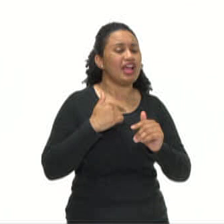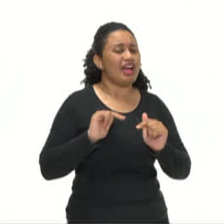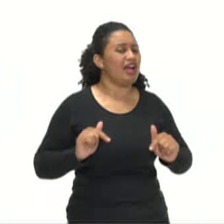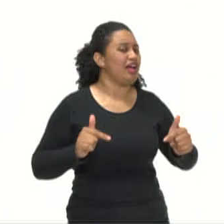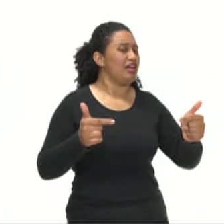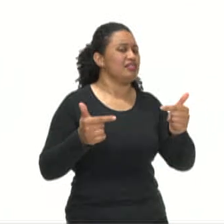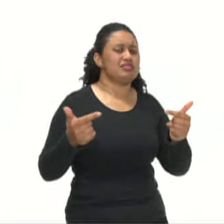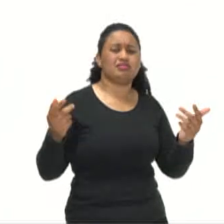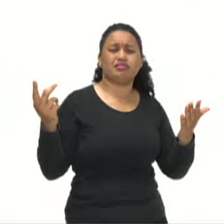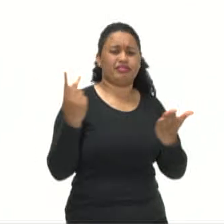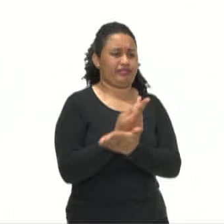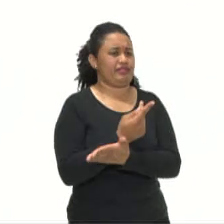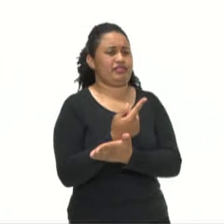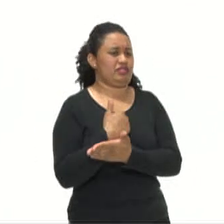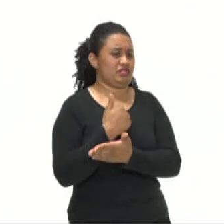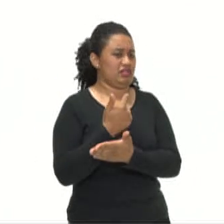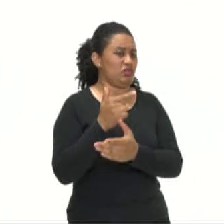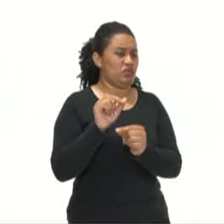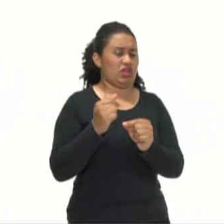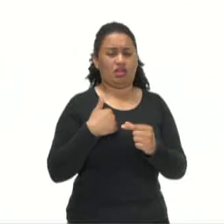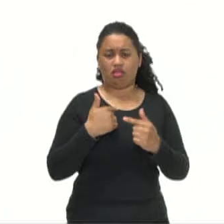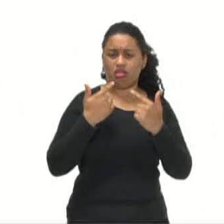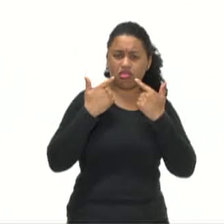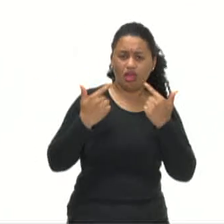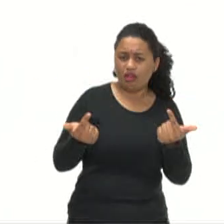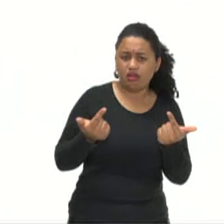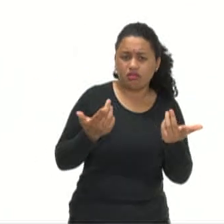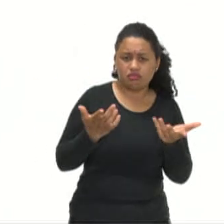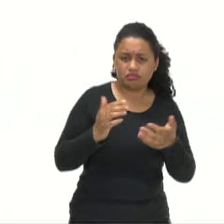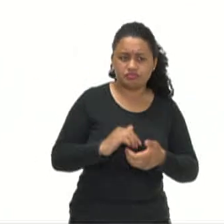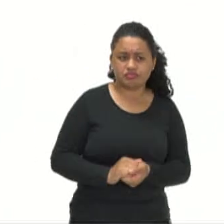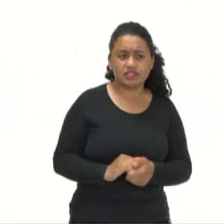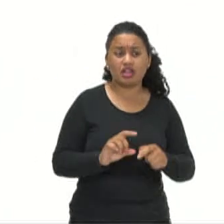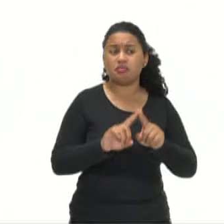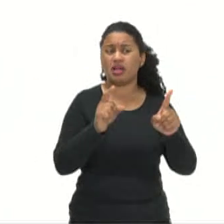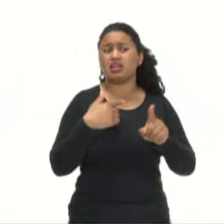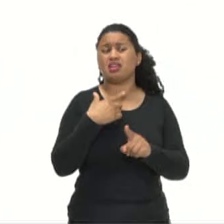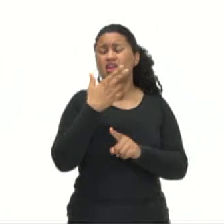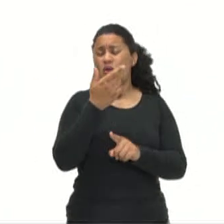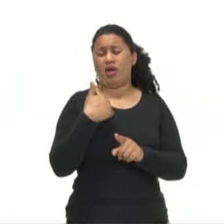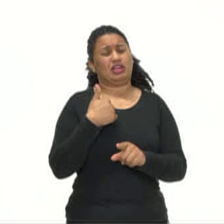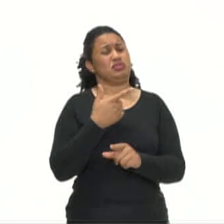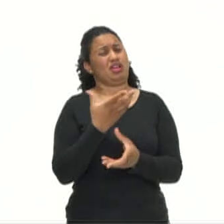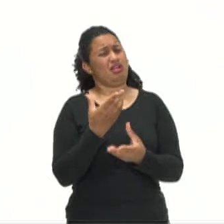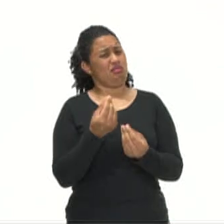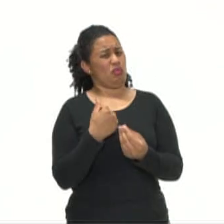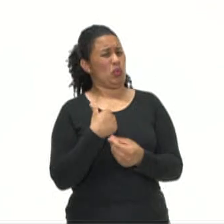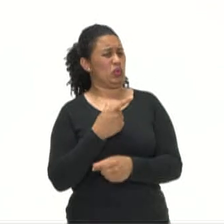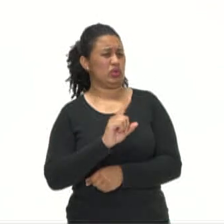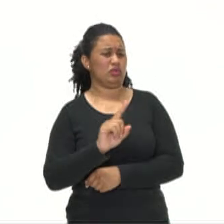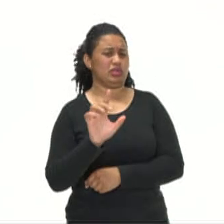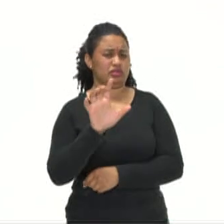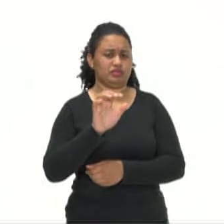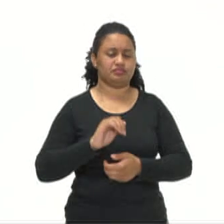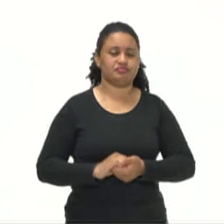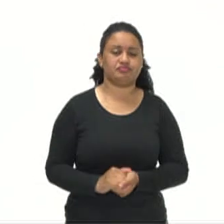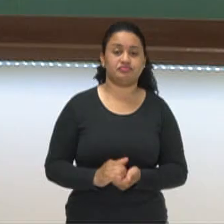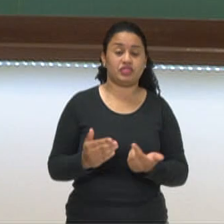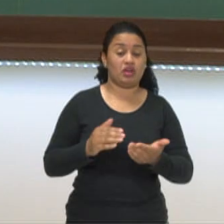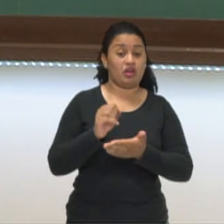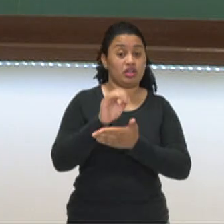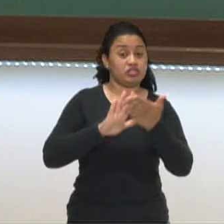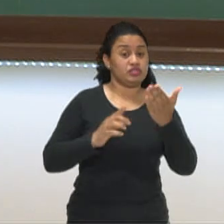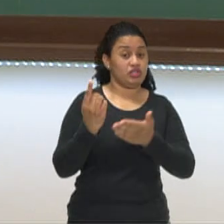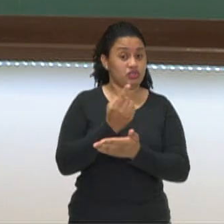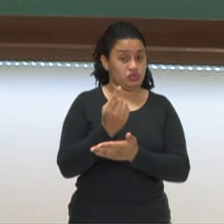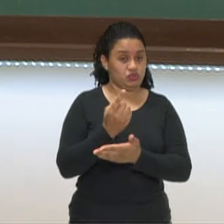ação contra a língua, mas acho que isso é exagero. Vamos à primeira atividade